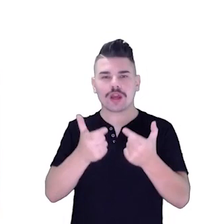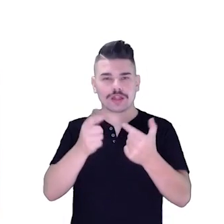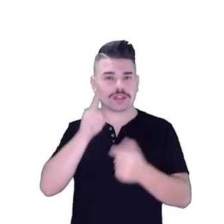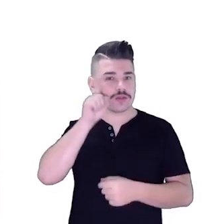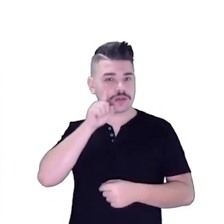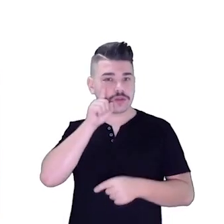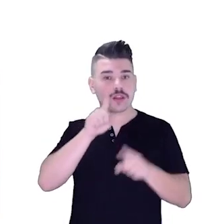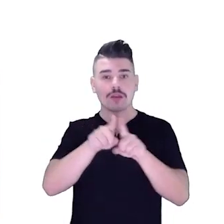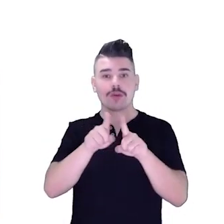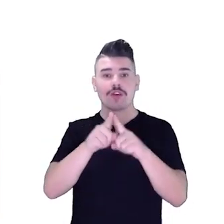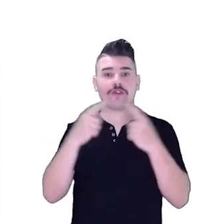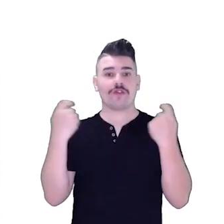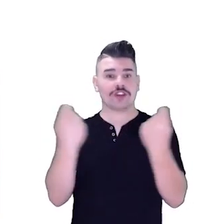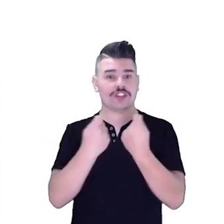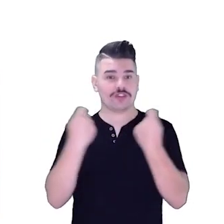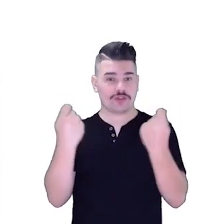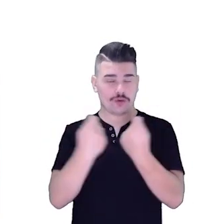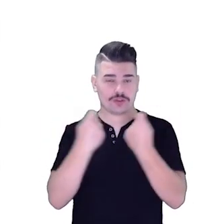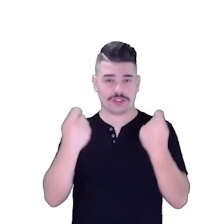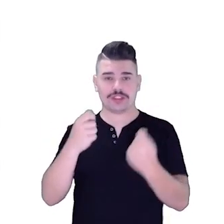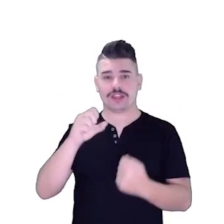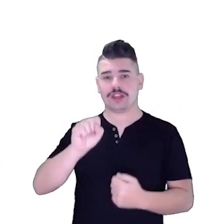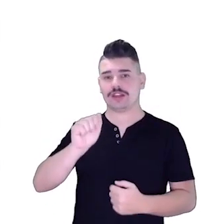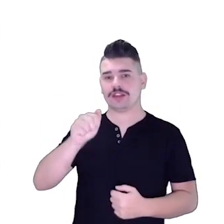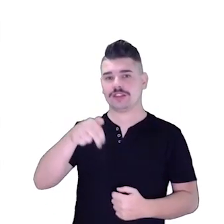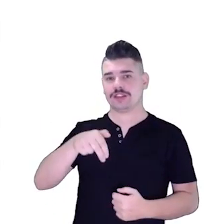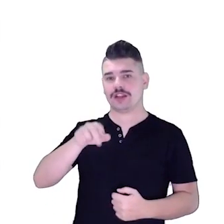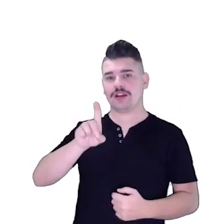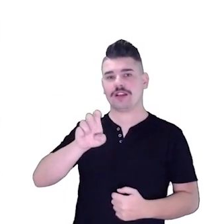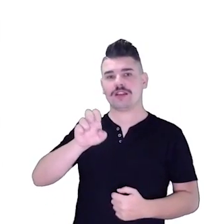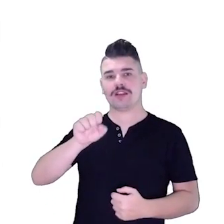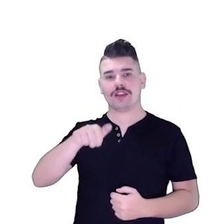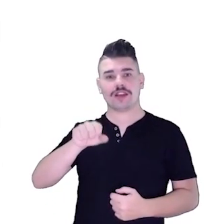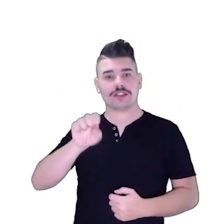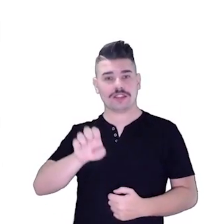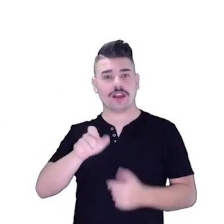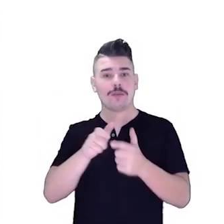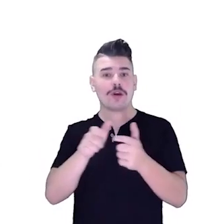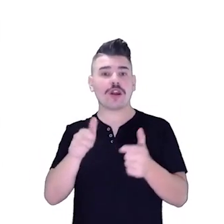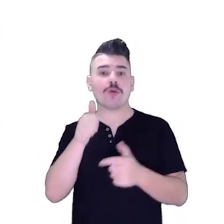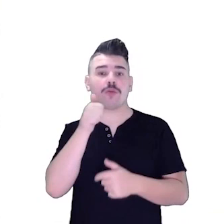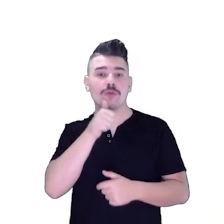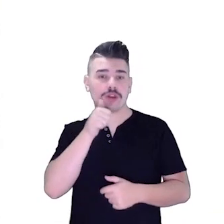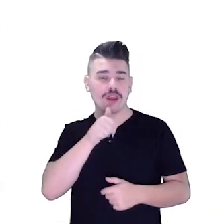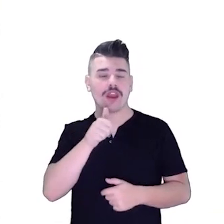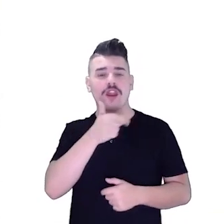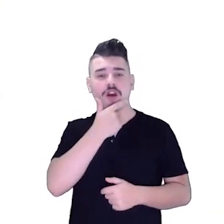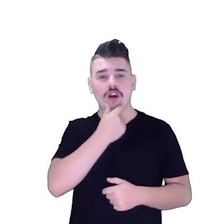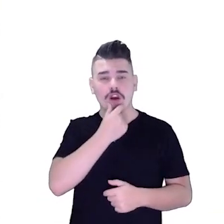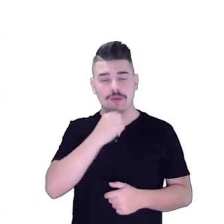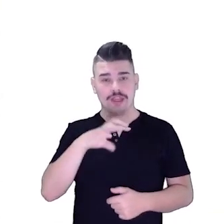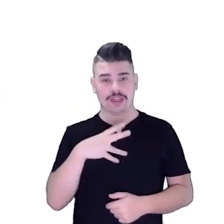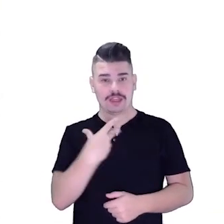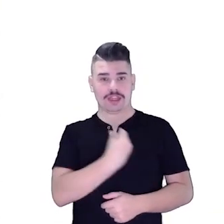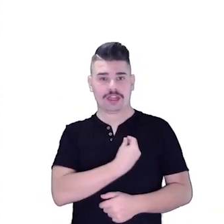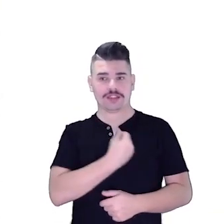algumas vezes nos Estados Unidos, incluindo no Festival de Sundance, e que as pessoas trans da